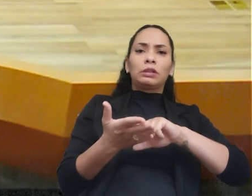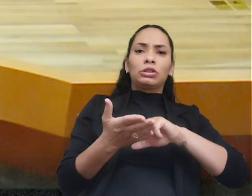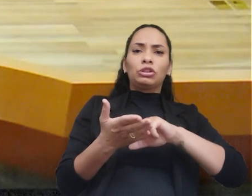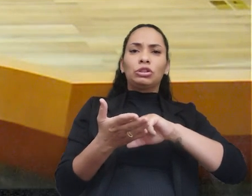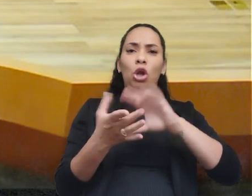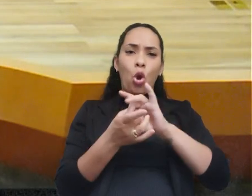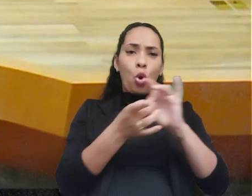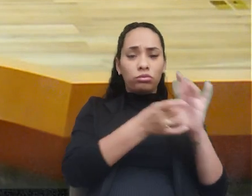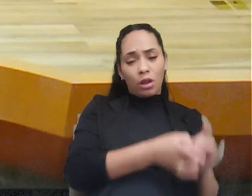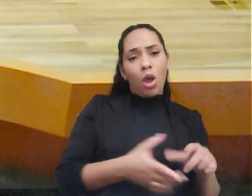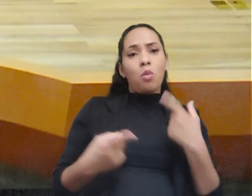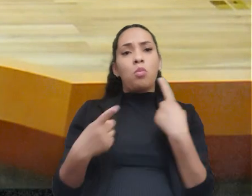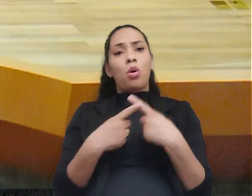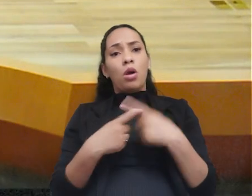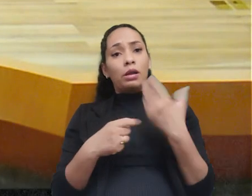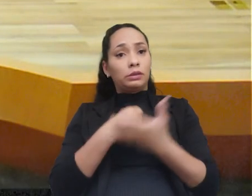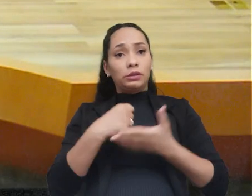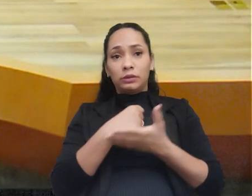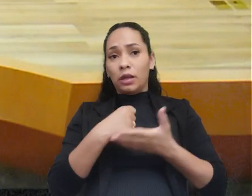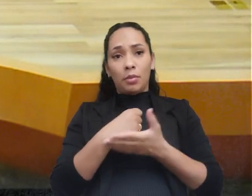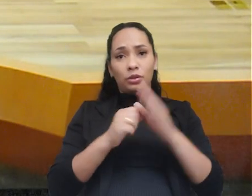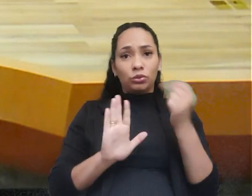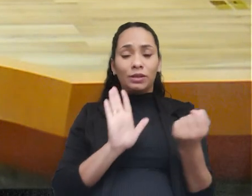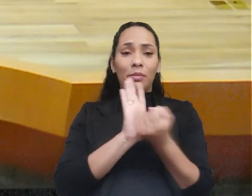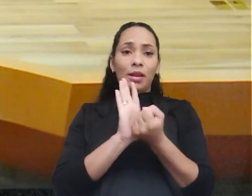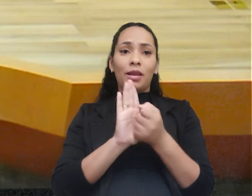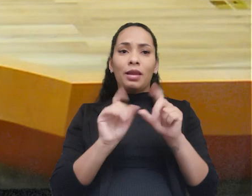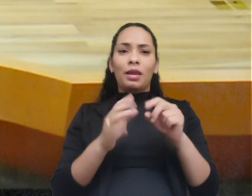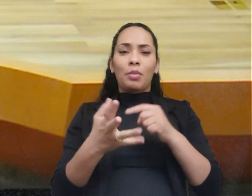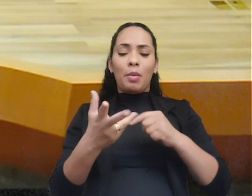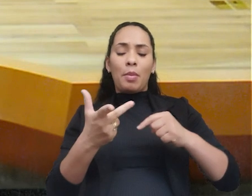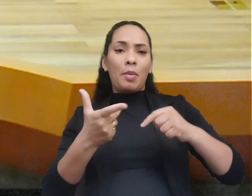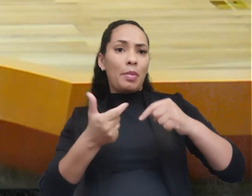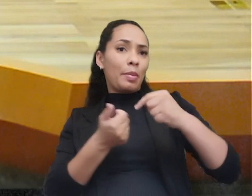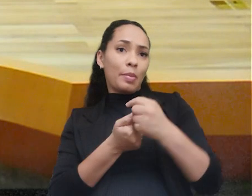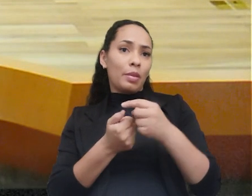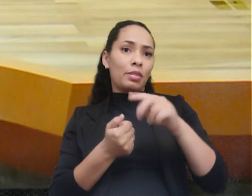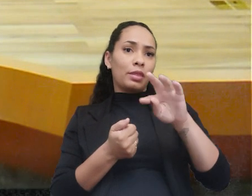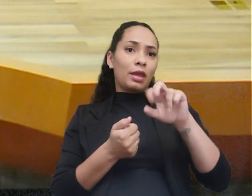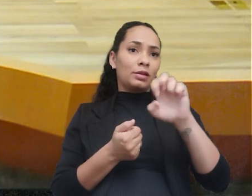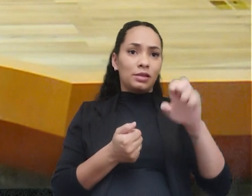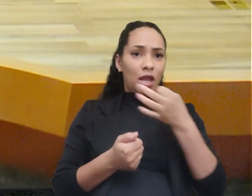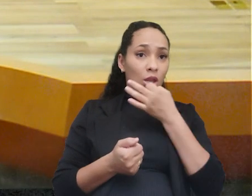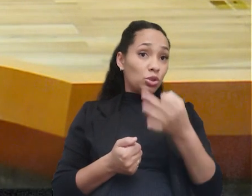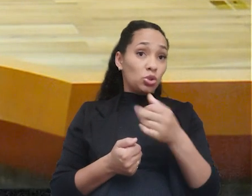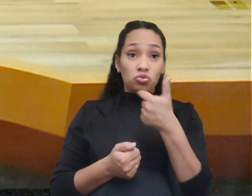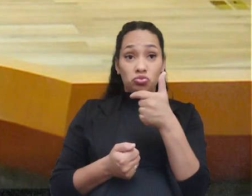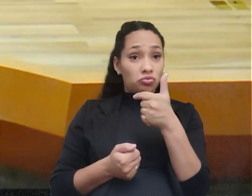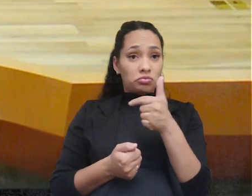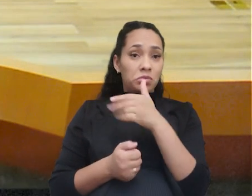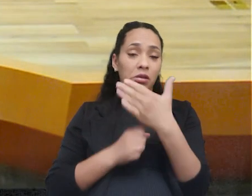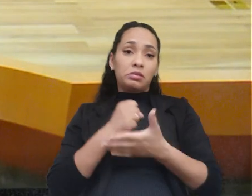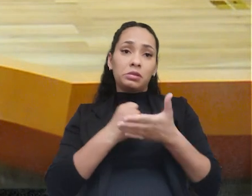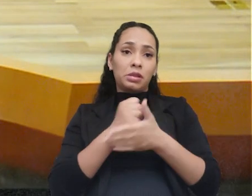esse princípio ele não se aplica aqui por vários precedentes do TSE que eu cito, não há essa aplicação desse